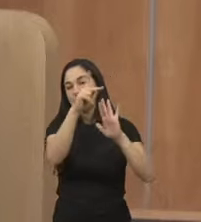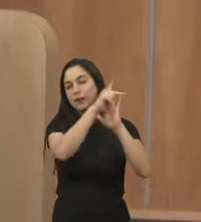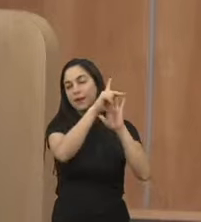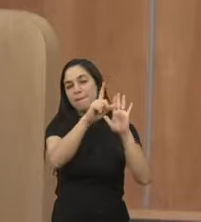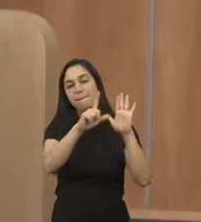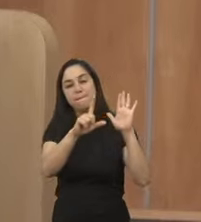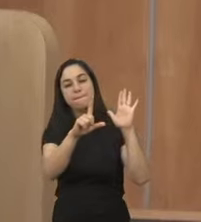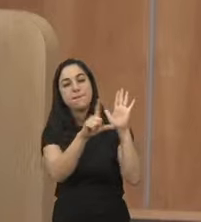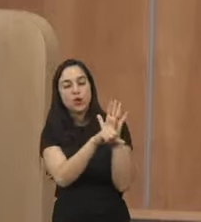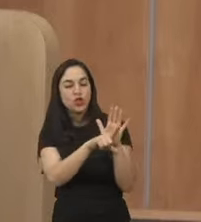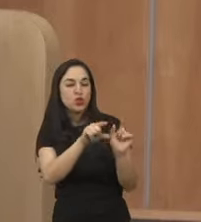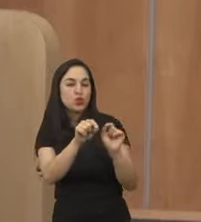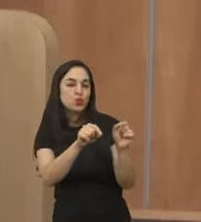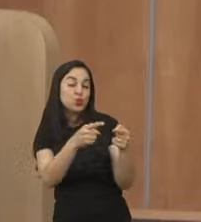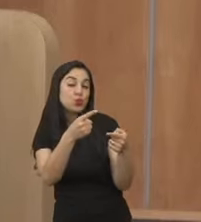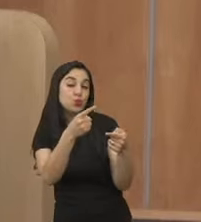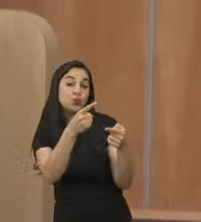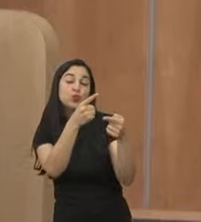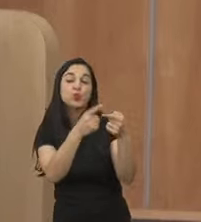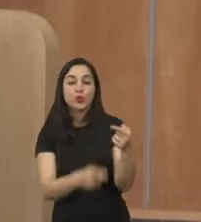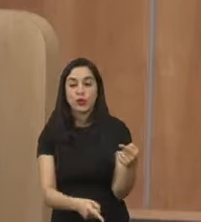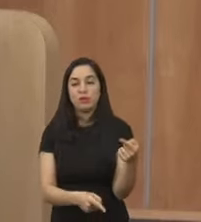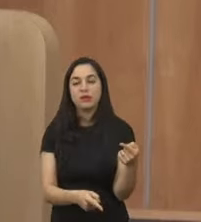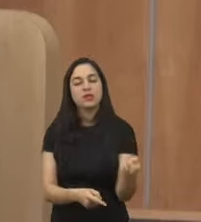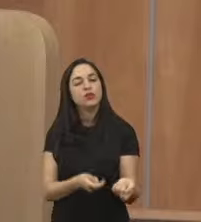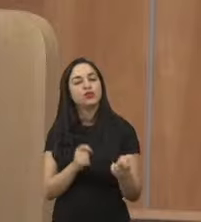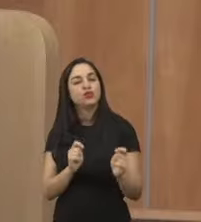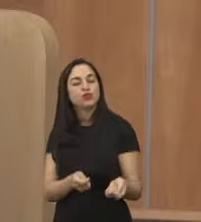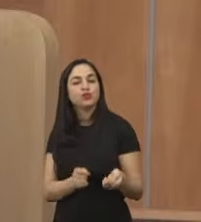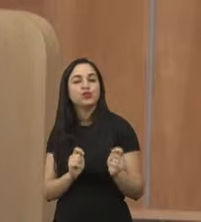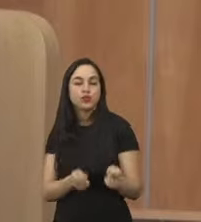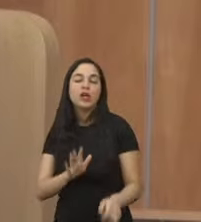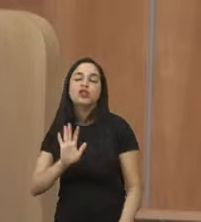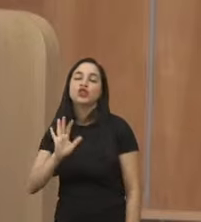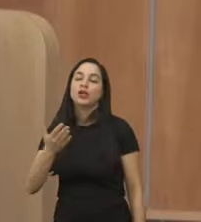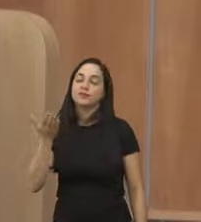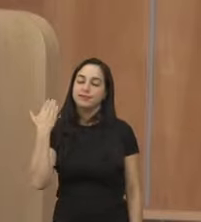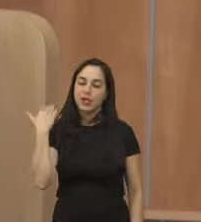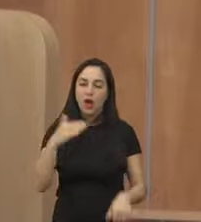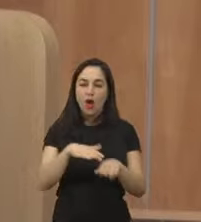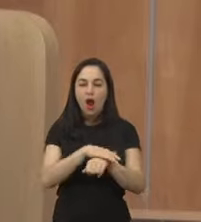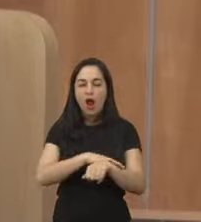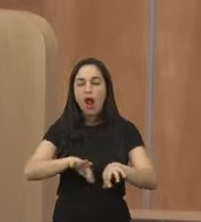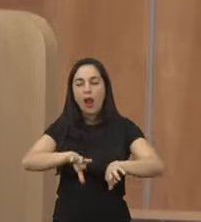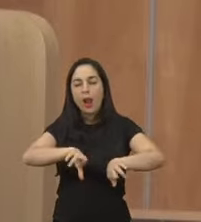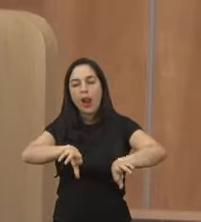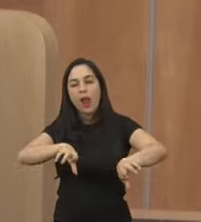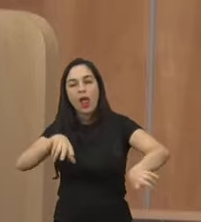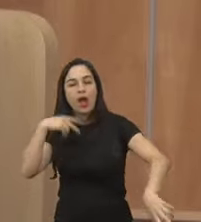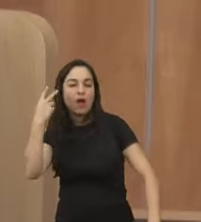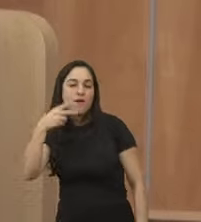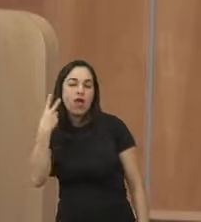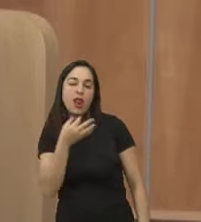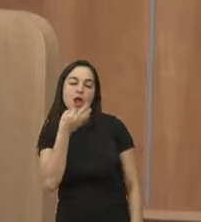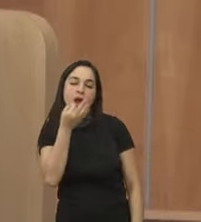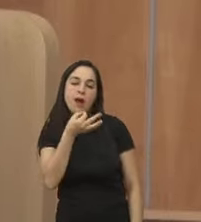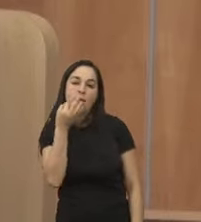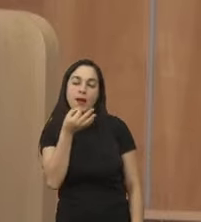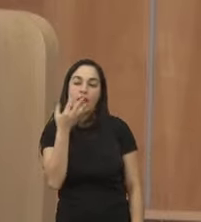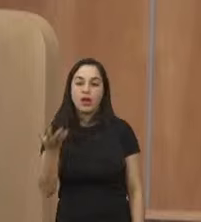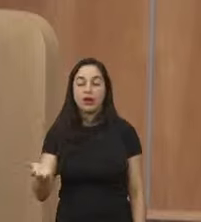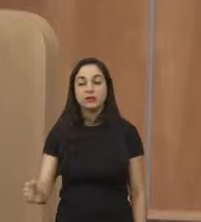né, da proibição das carroças, já foi falado aqui, muitos vereadores chegaram, já comentaram,